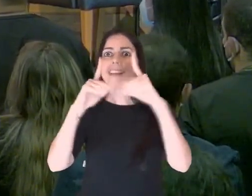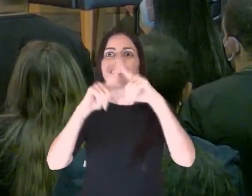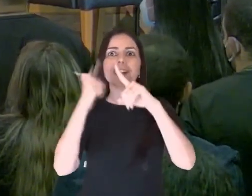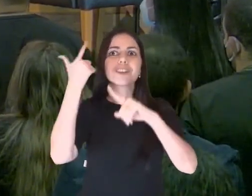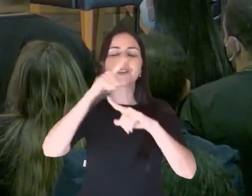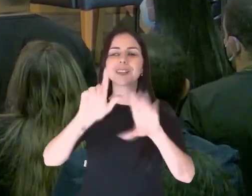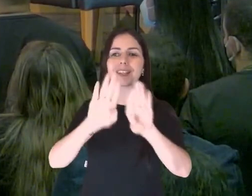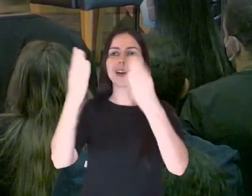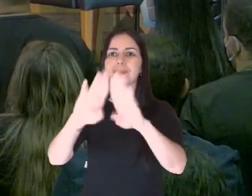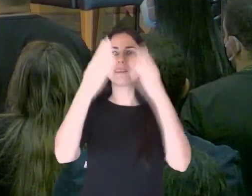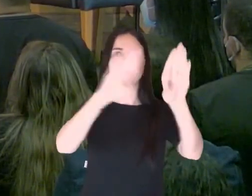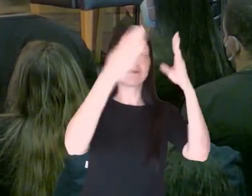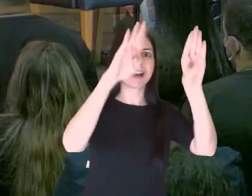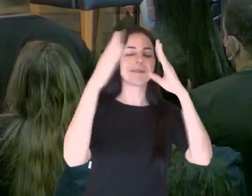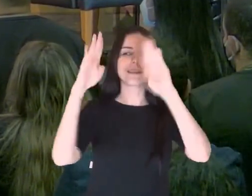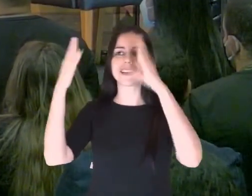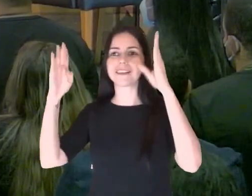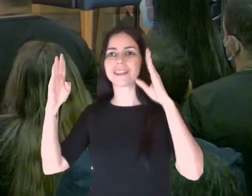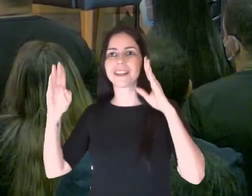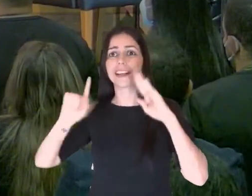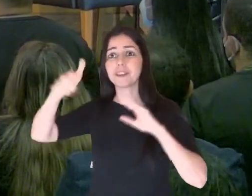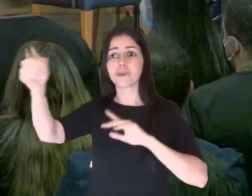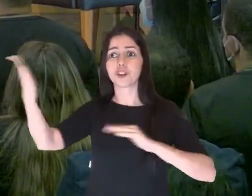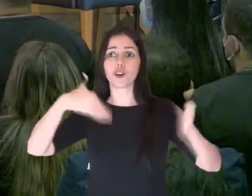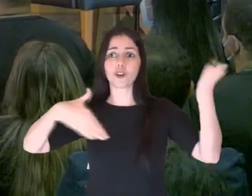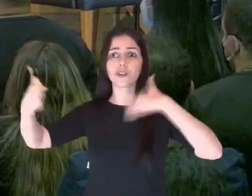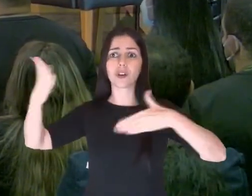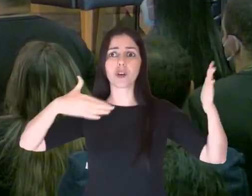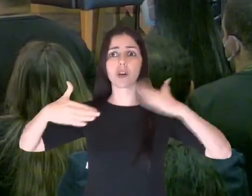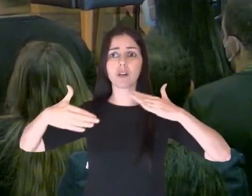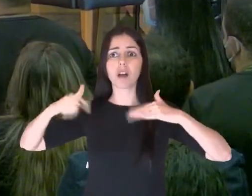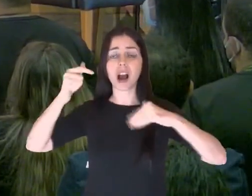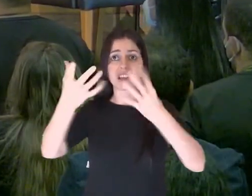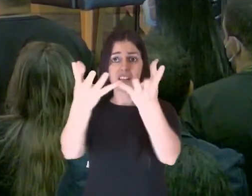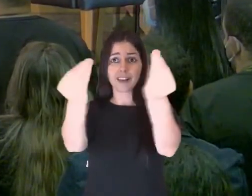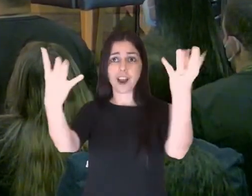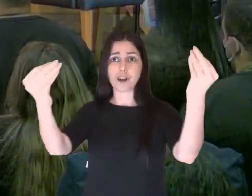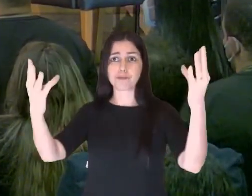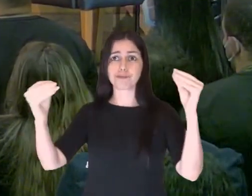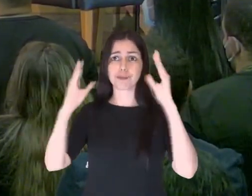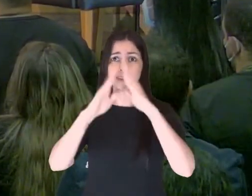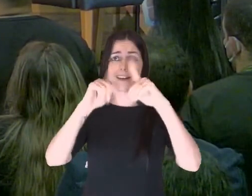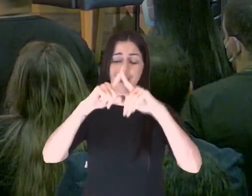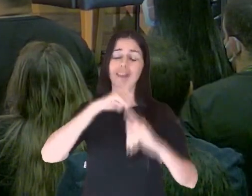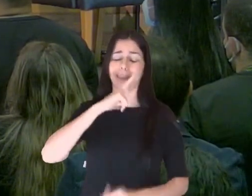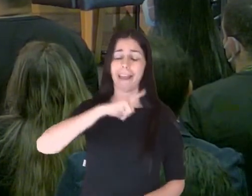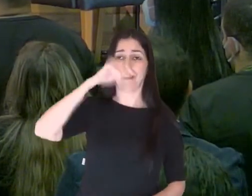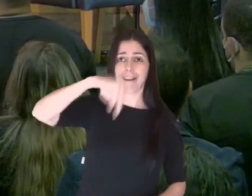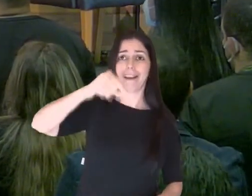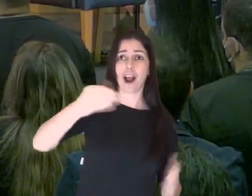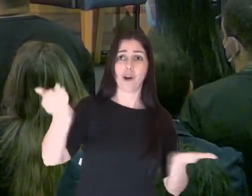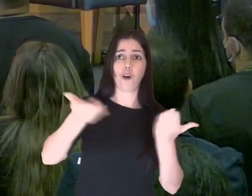Já tinha uma, foi chegando mais, viramos o polo de cinevídeo, não, o polo de cineigrejas.